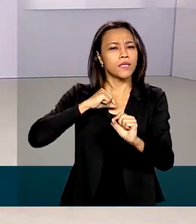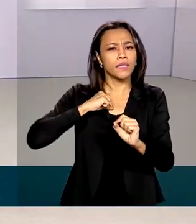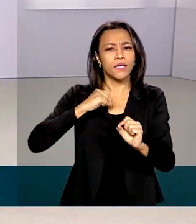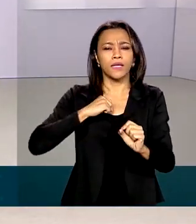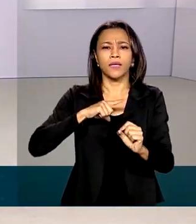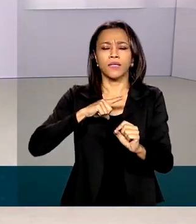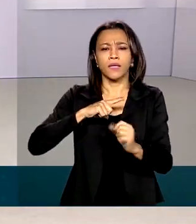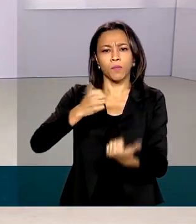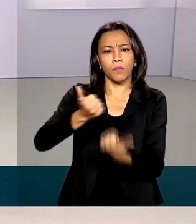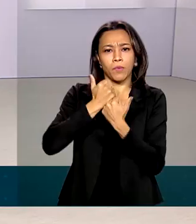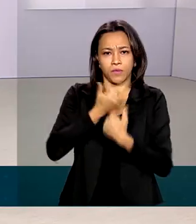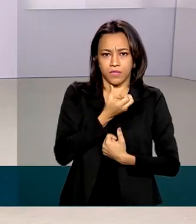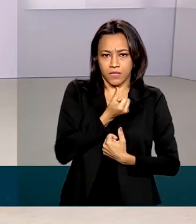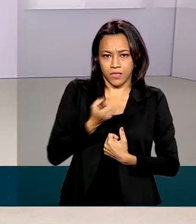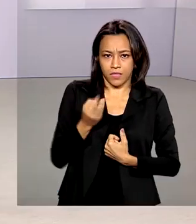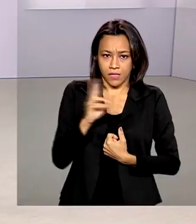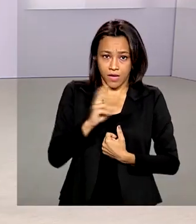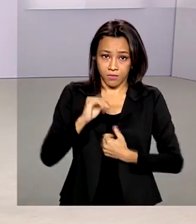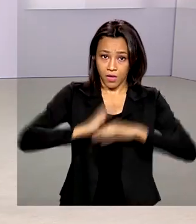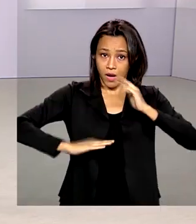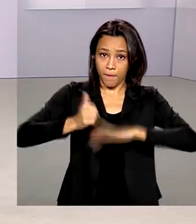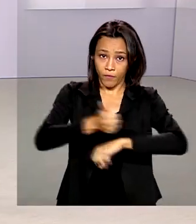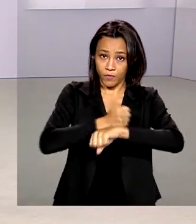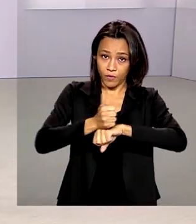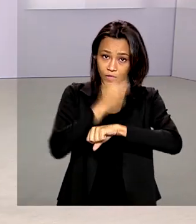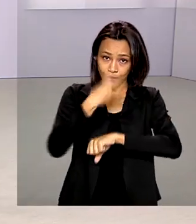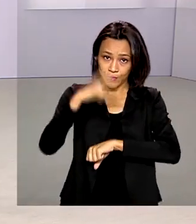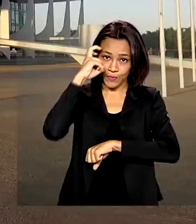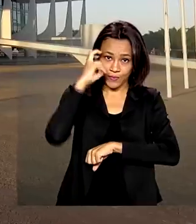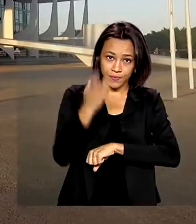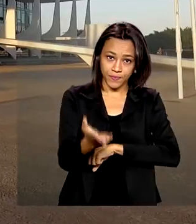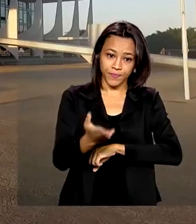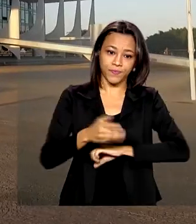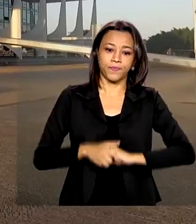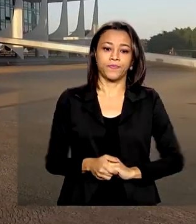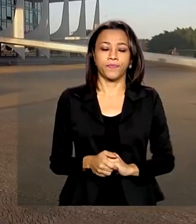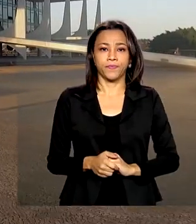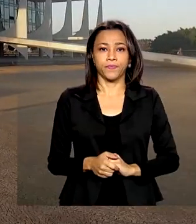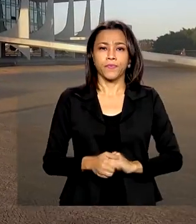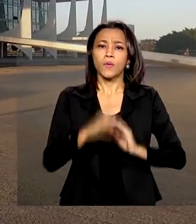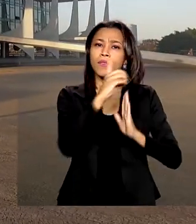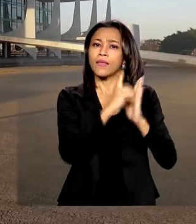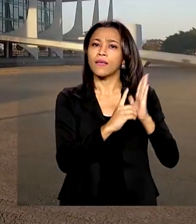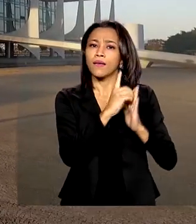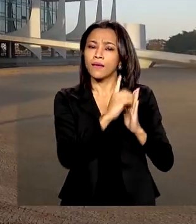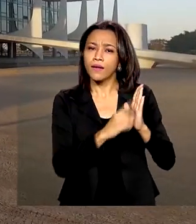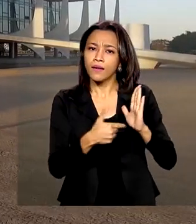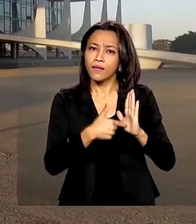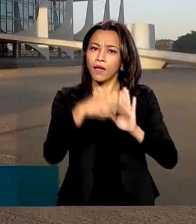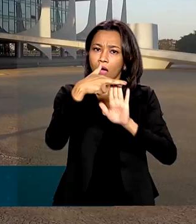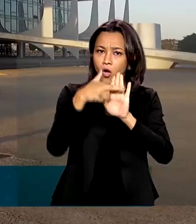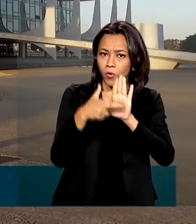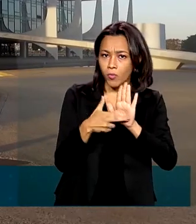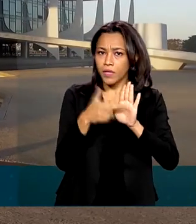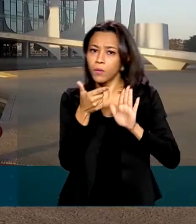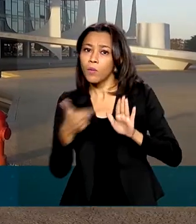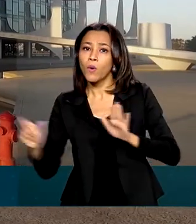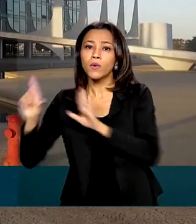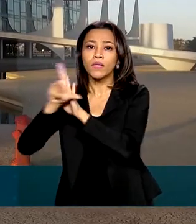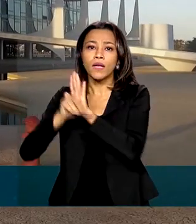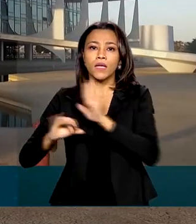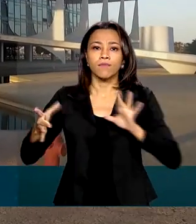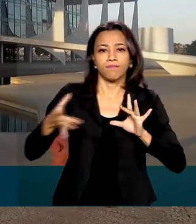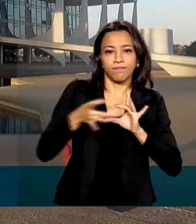auxílio de 600 reais para profissionais da cultura o decreto regulamentar a lei audibank